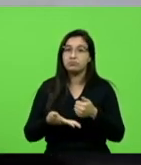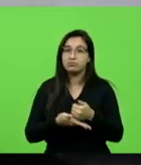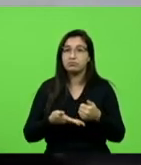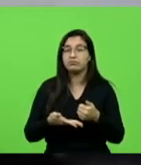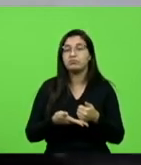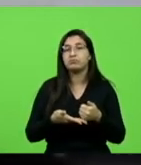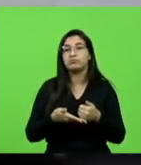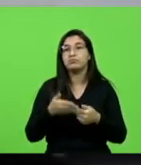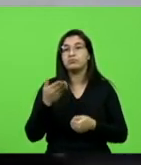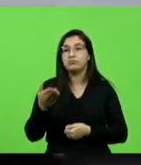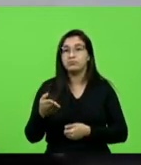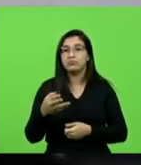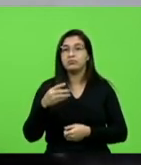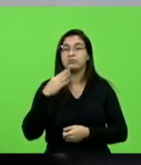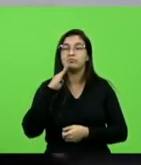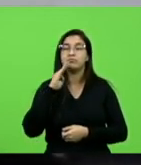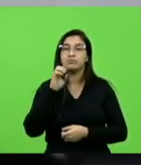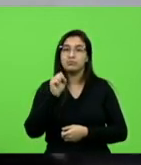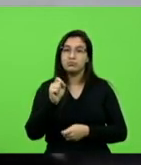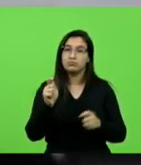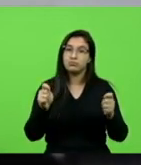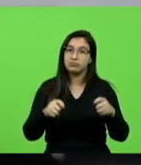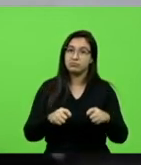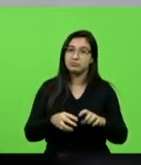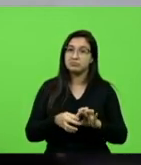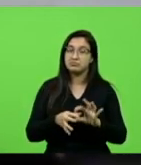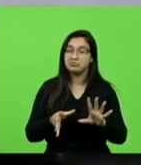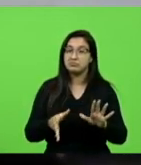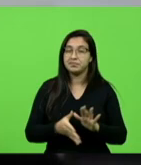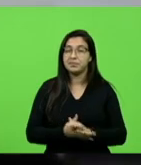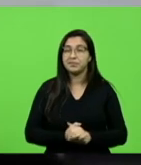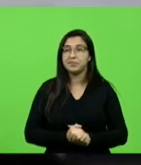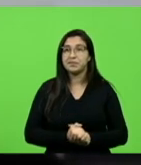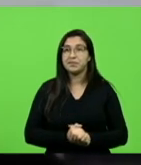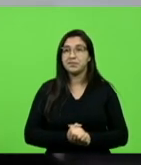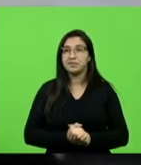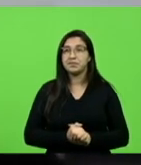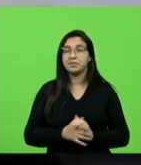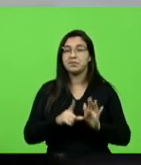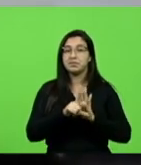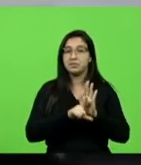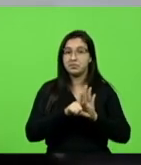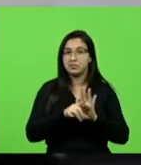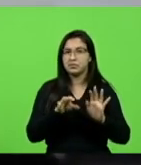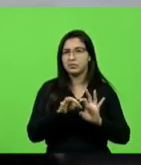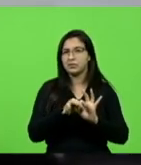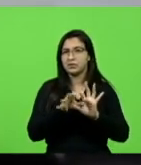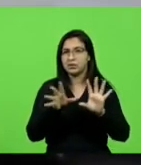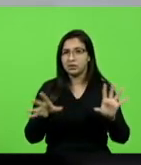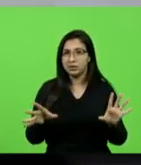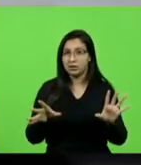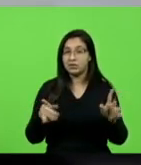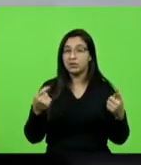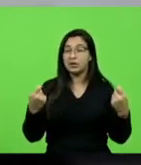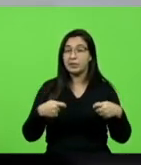deputado Bruno Souza. Bem, a legislação permissiva ela